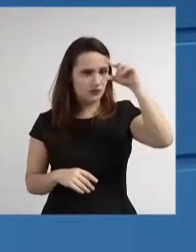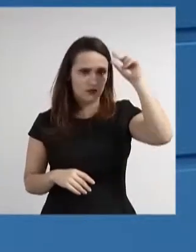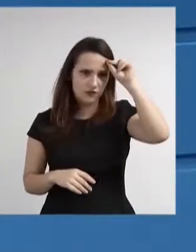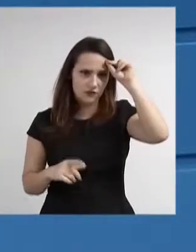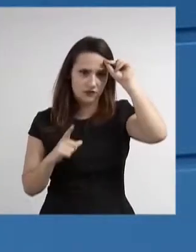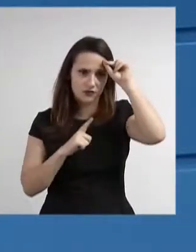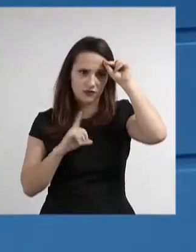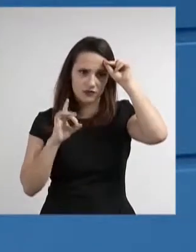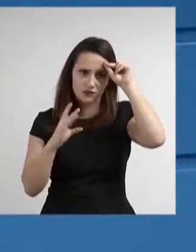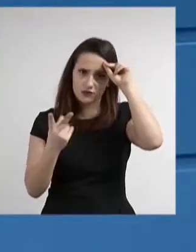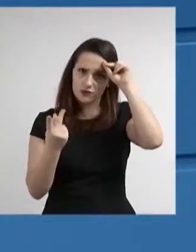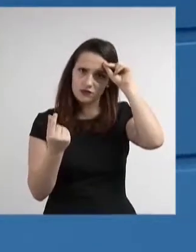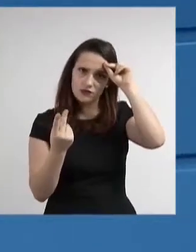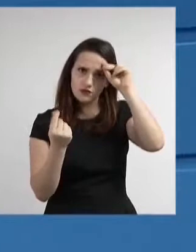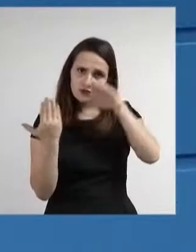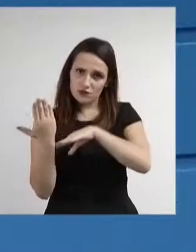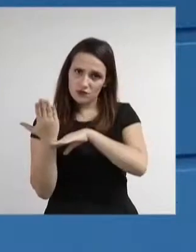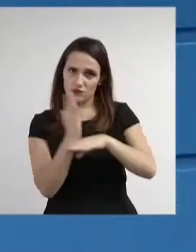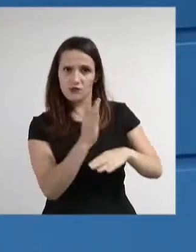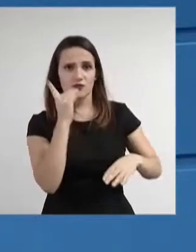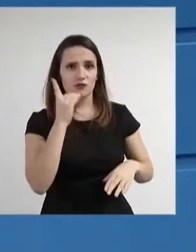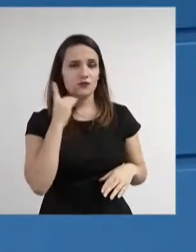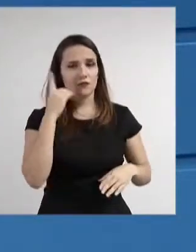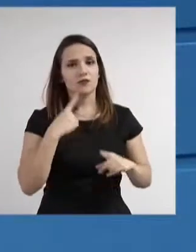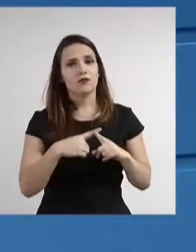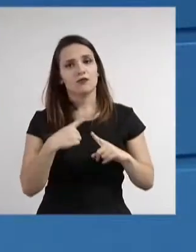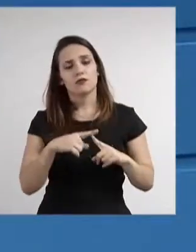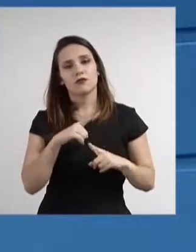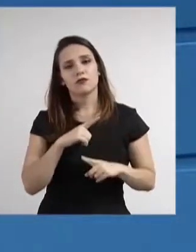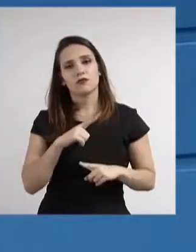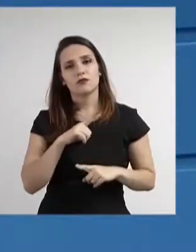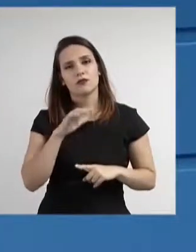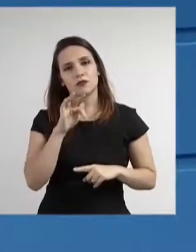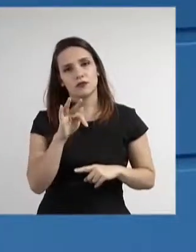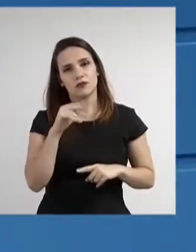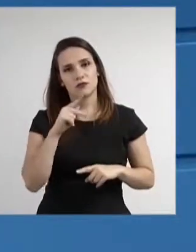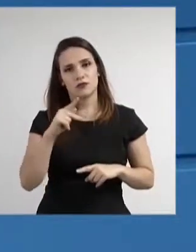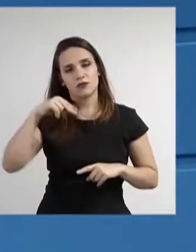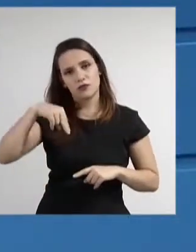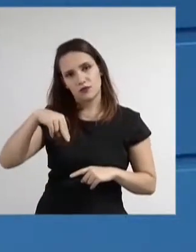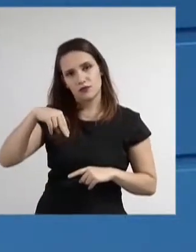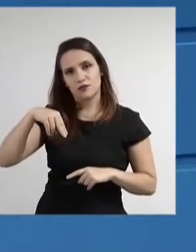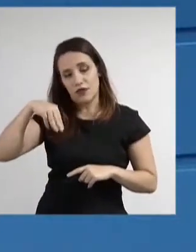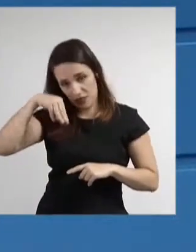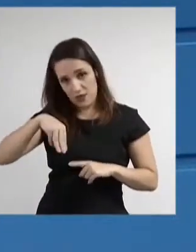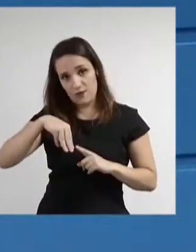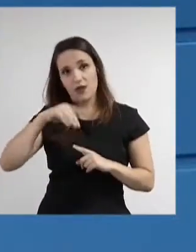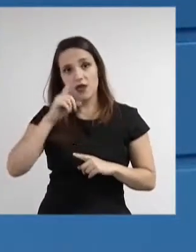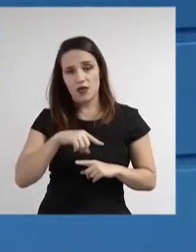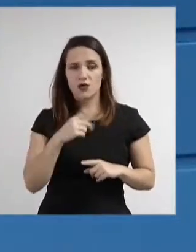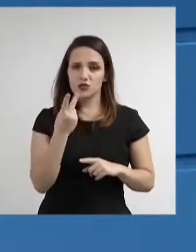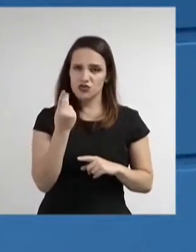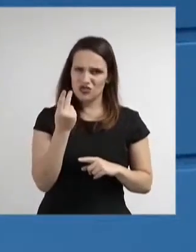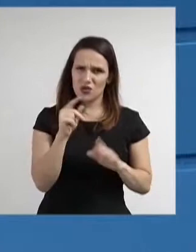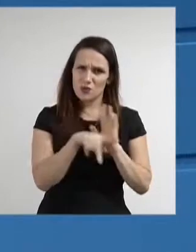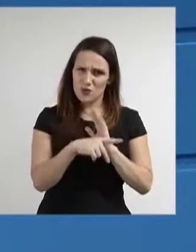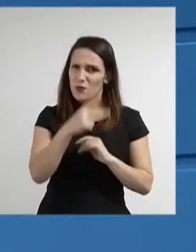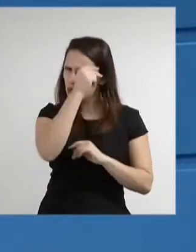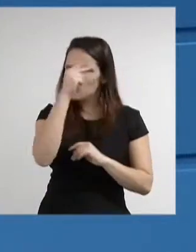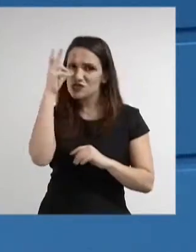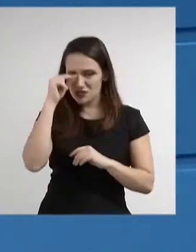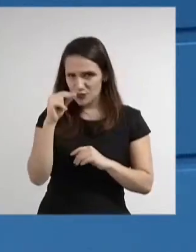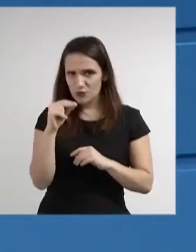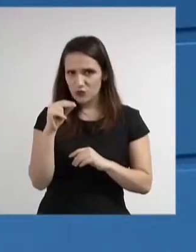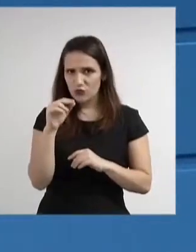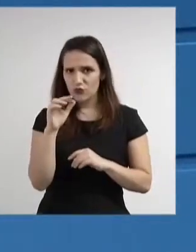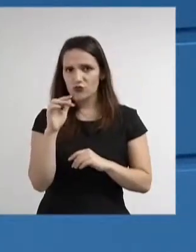este valor. Ele está ali com o FPM dele pequeno, achatado, seu fundo de participação dos municípios, não